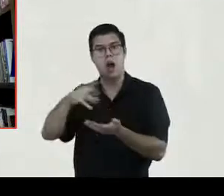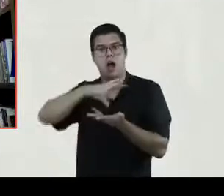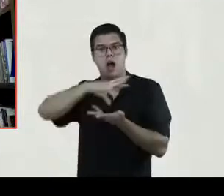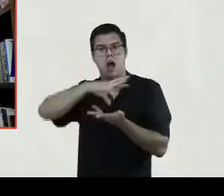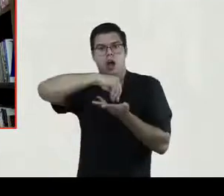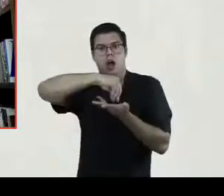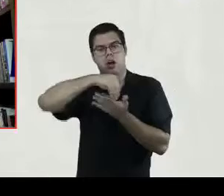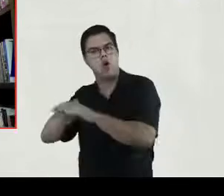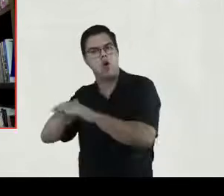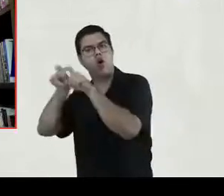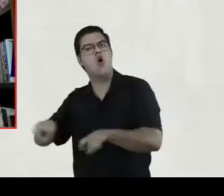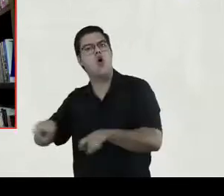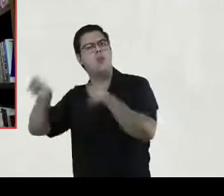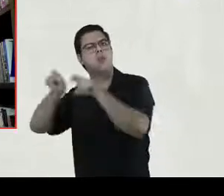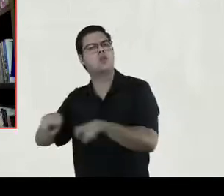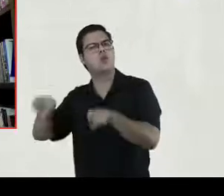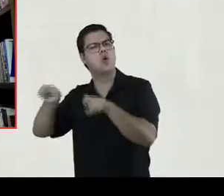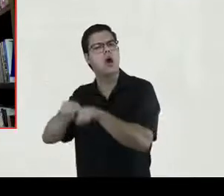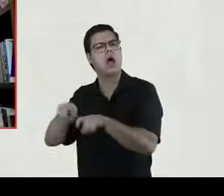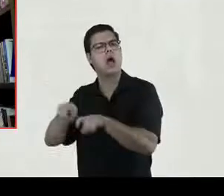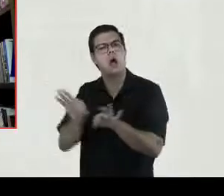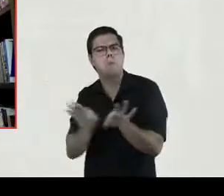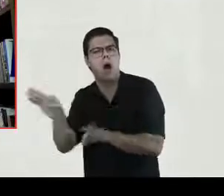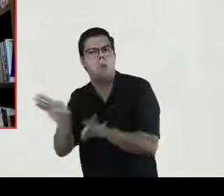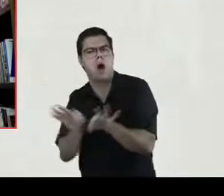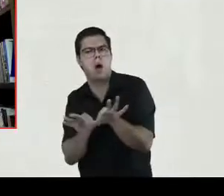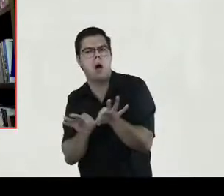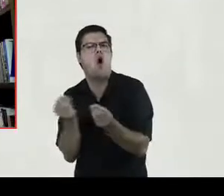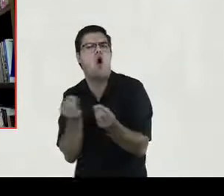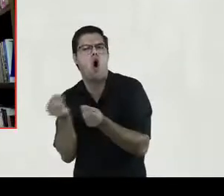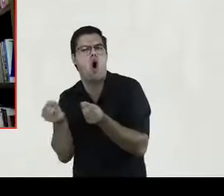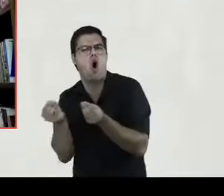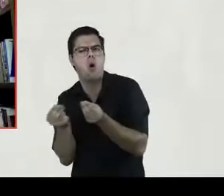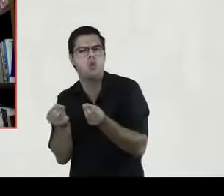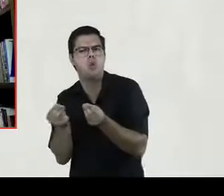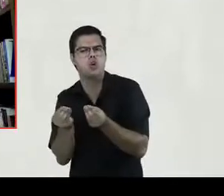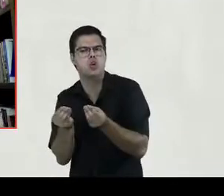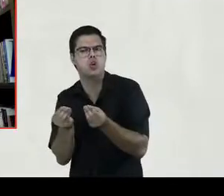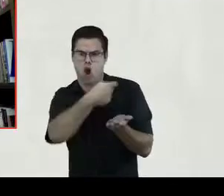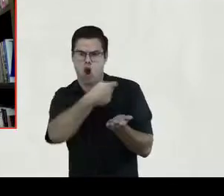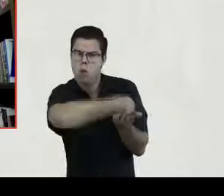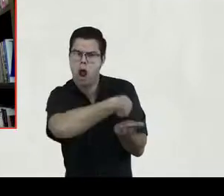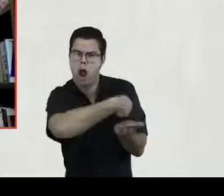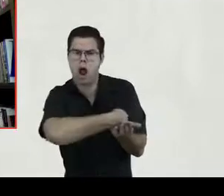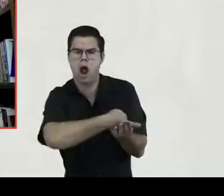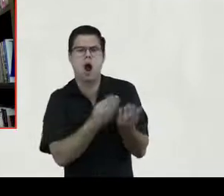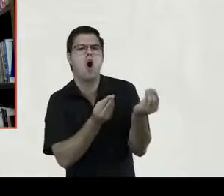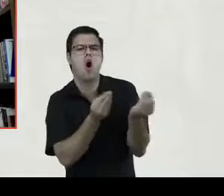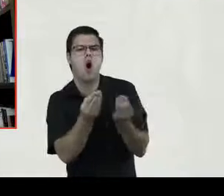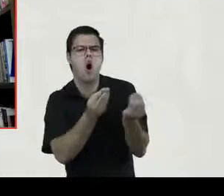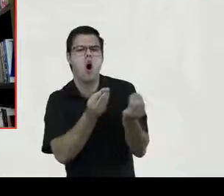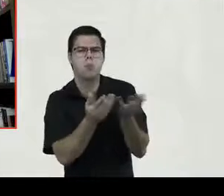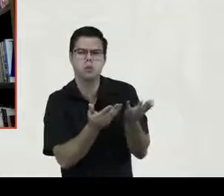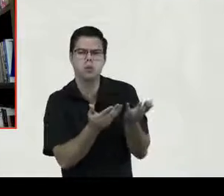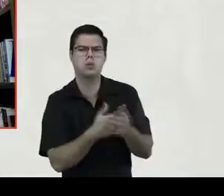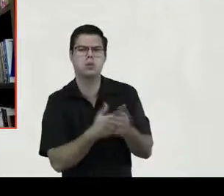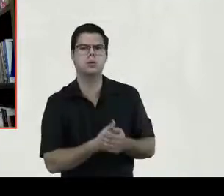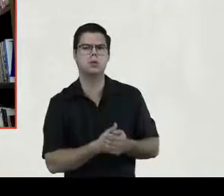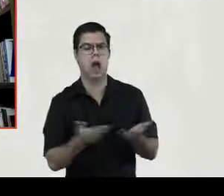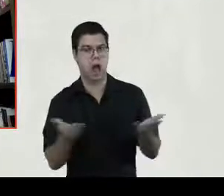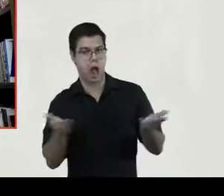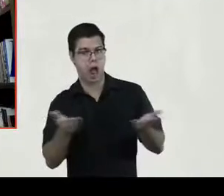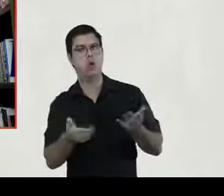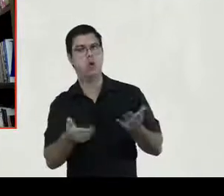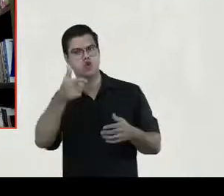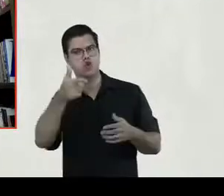sua documentação? Ainda há cobranças para pedidos de digitalização? Então, agora eu vou fazer agora uma outra